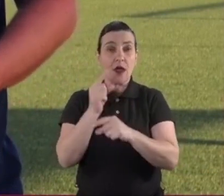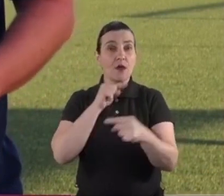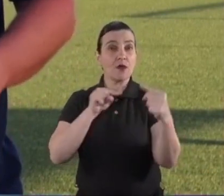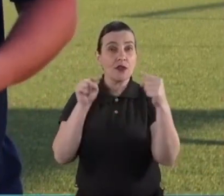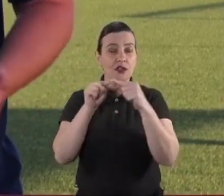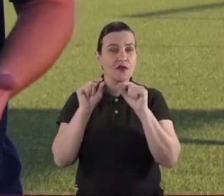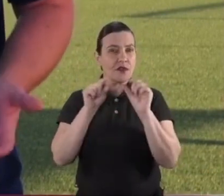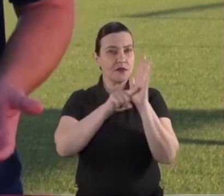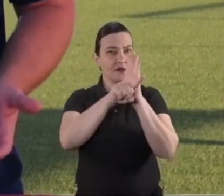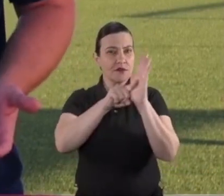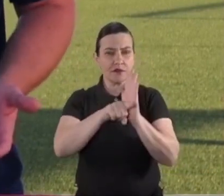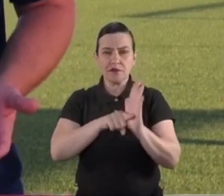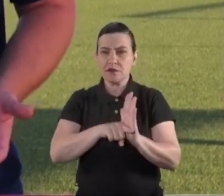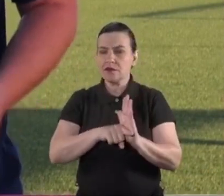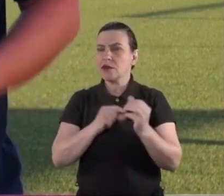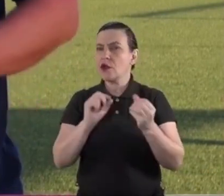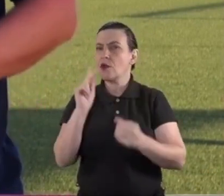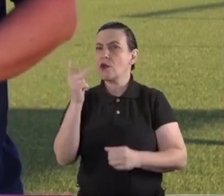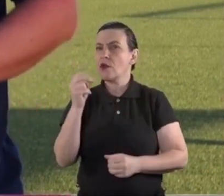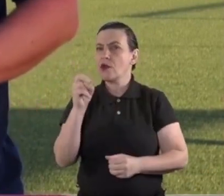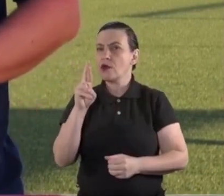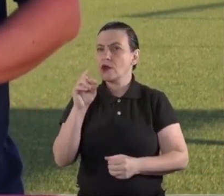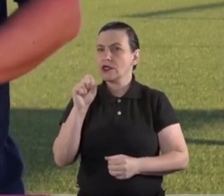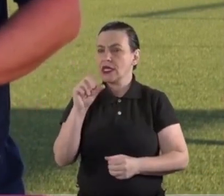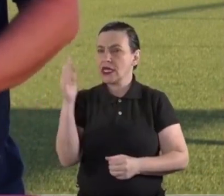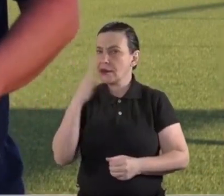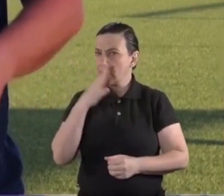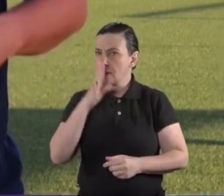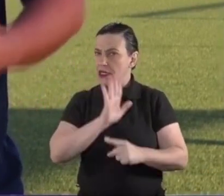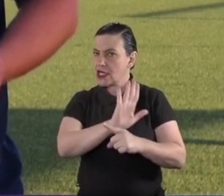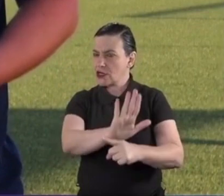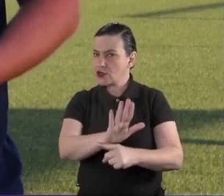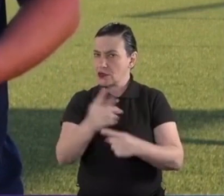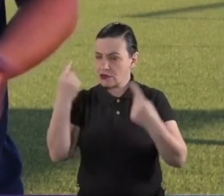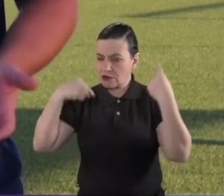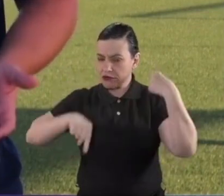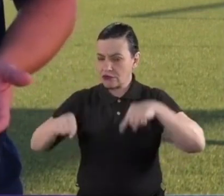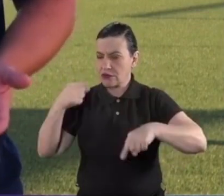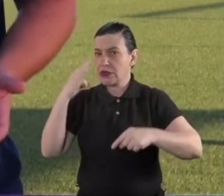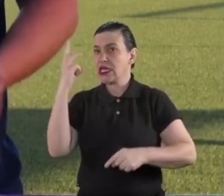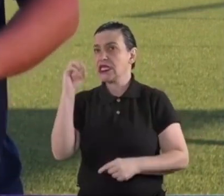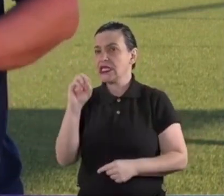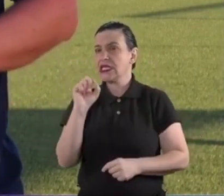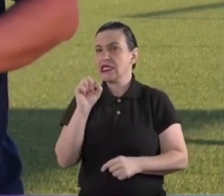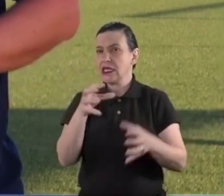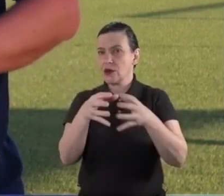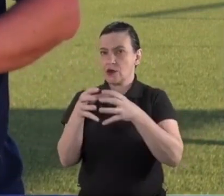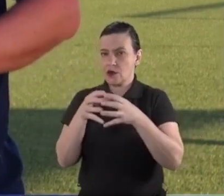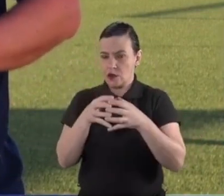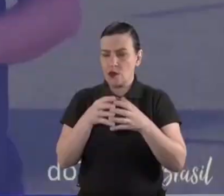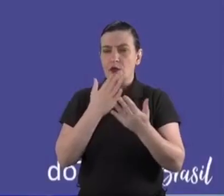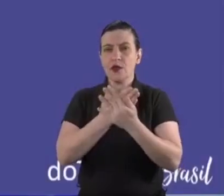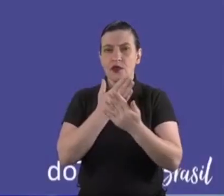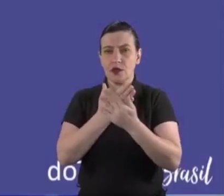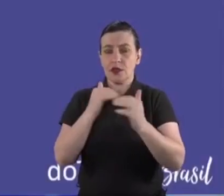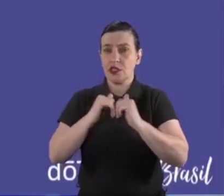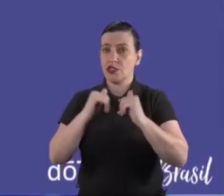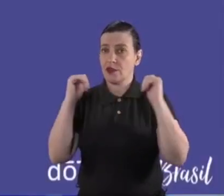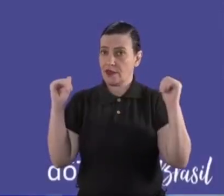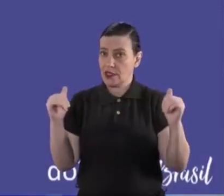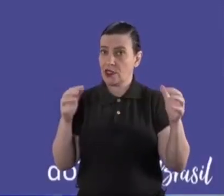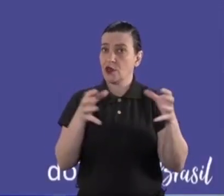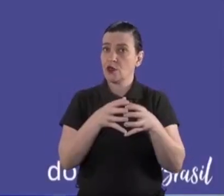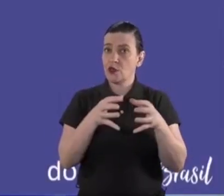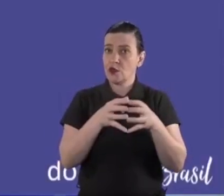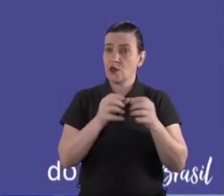objetivo de verificar o efeito do hortelã-pimenta no desempenho físico, 30 estudantes foram divididos em 2 grupos. Um dos